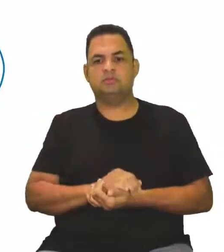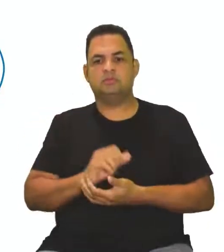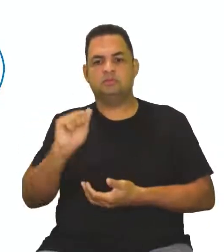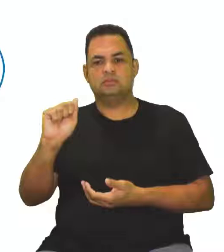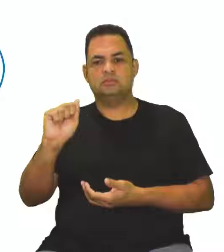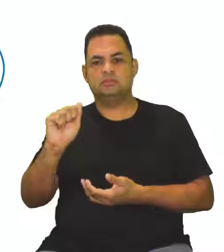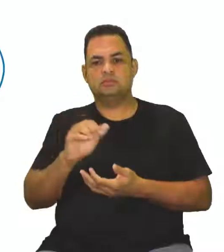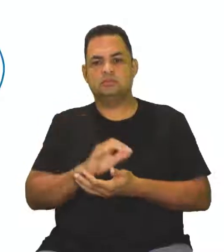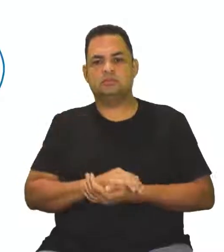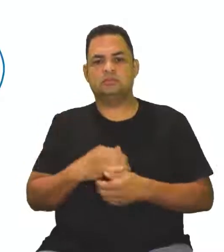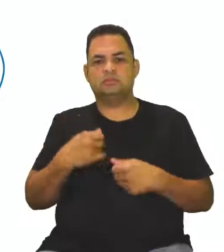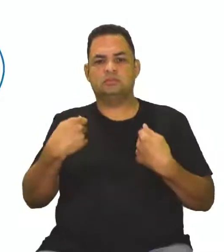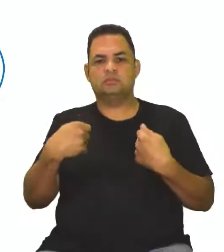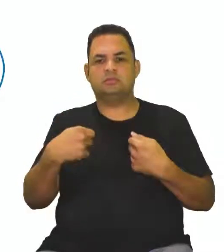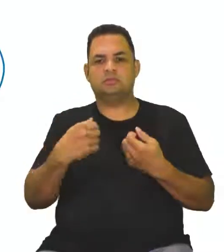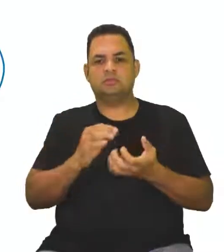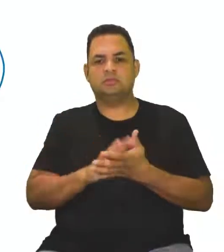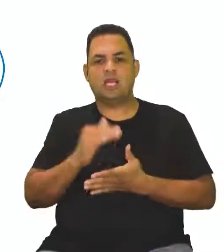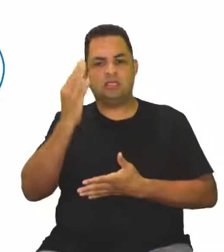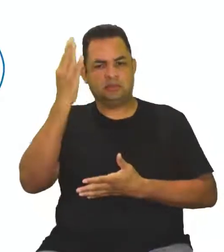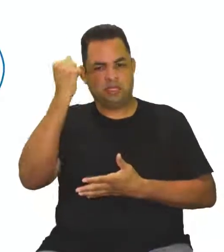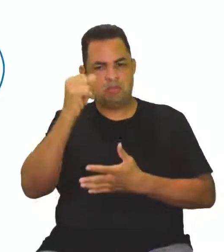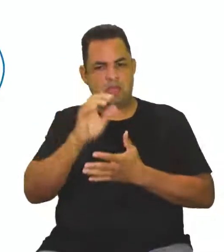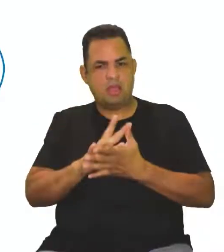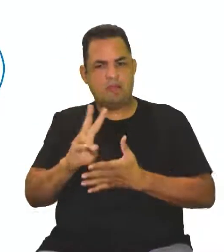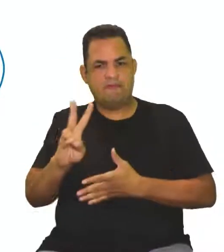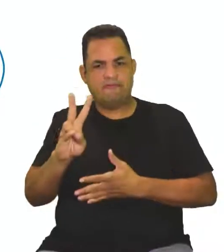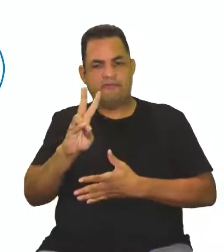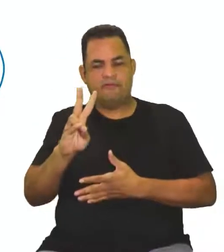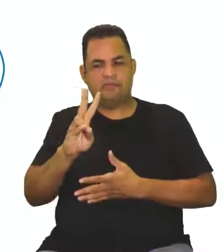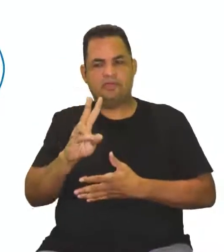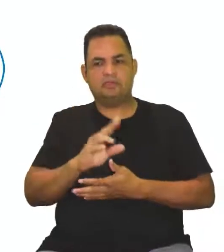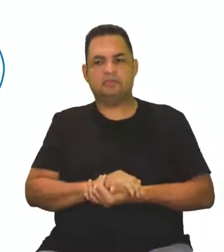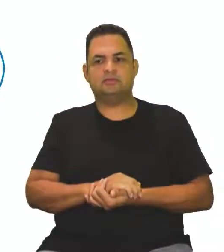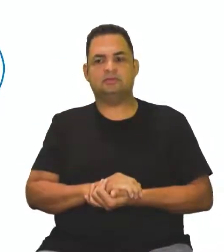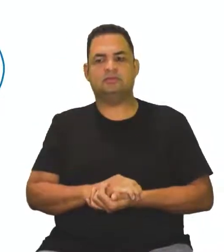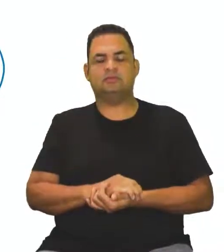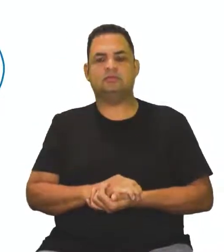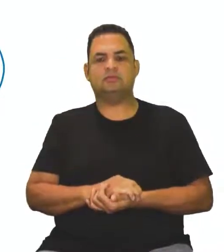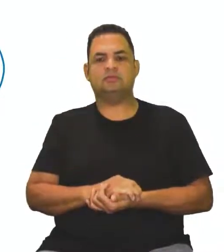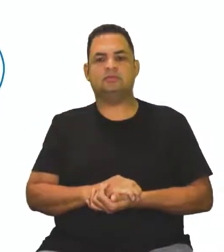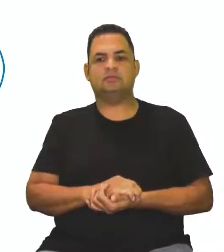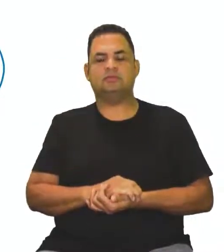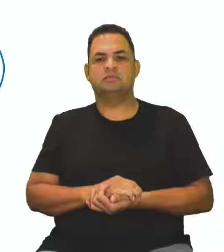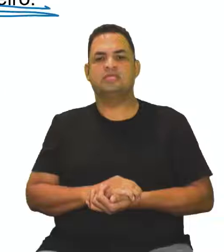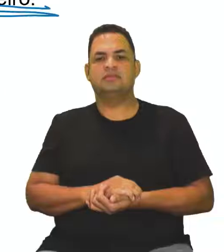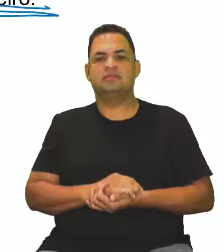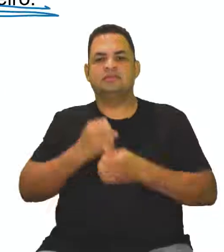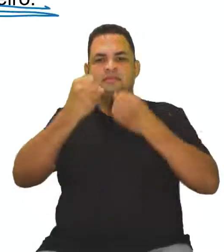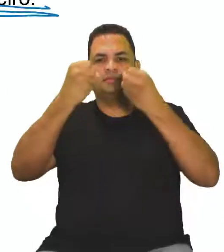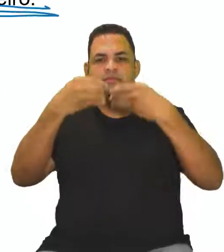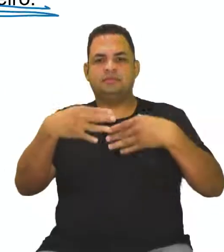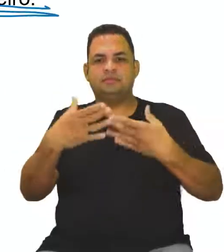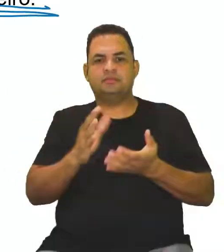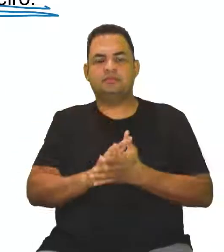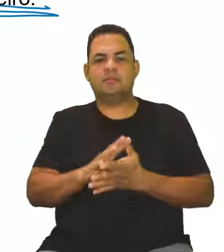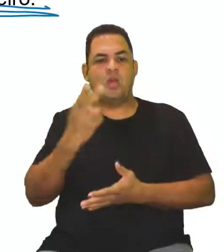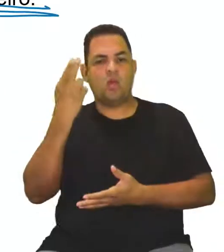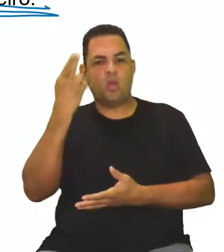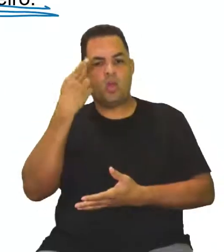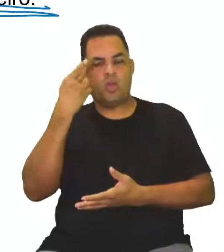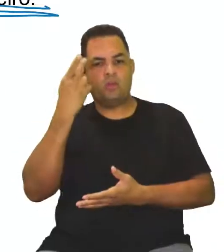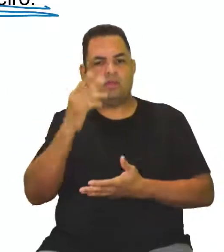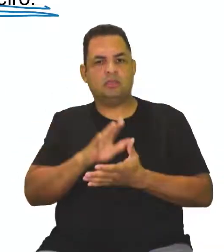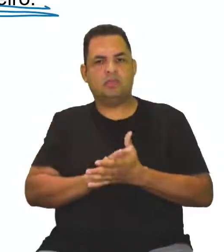nós teríamos que ter a tensão, né? Mas aqui, pessoal, estou colocando para vocês para falar o seguinte, geralmente na